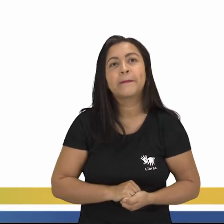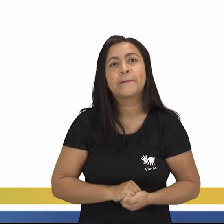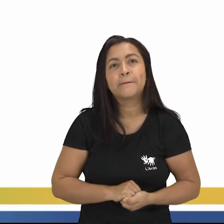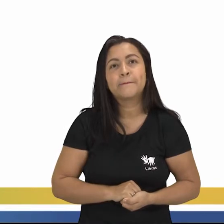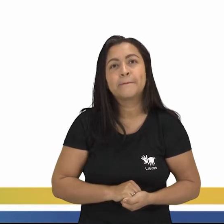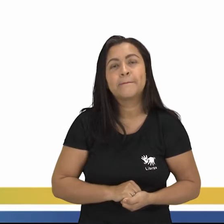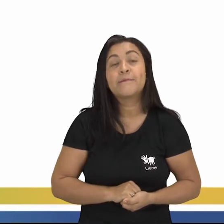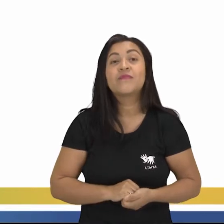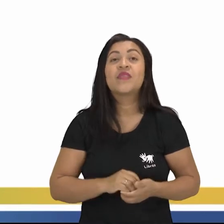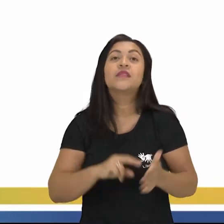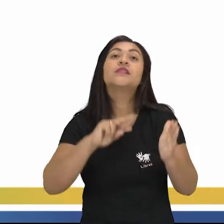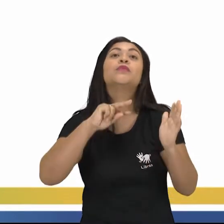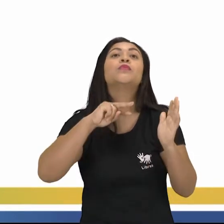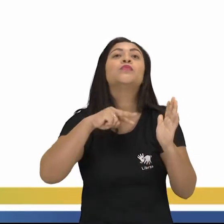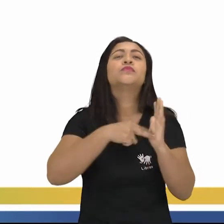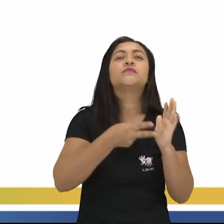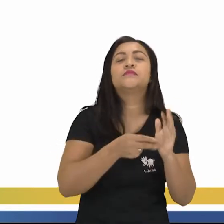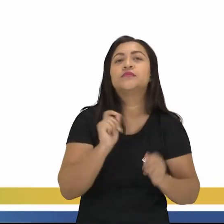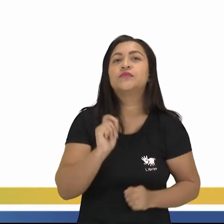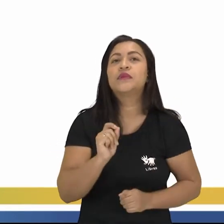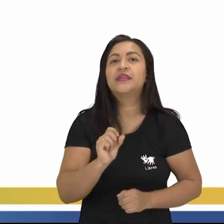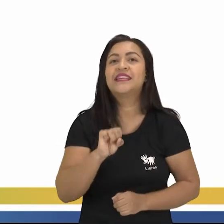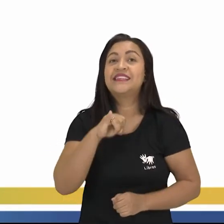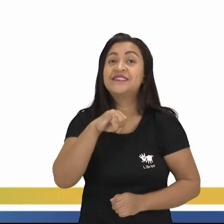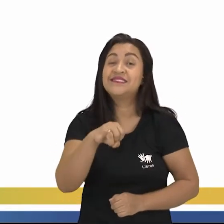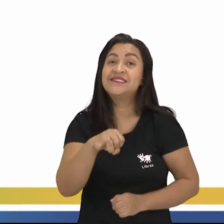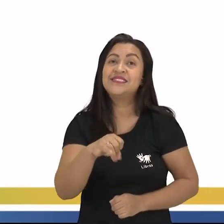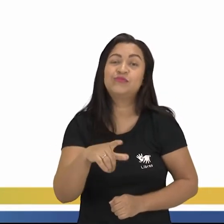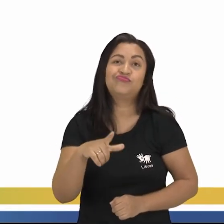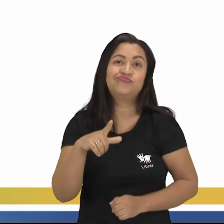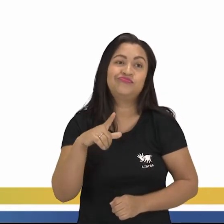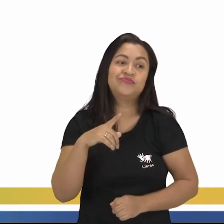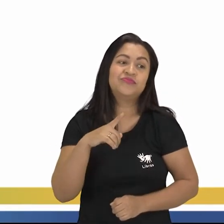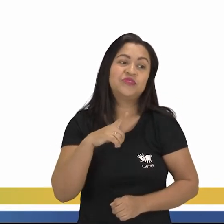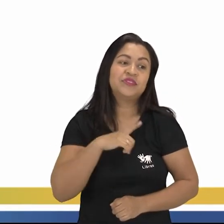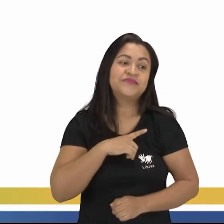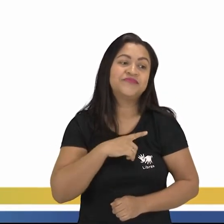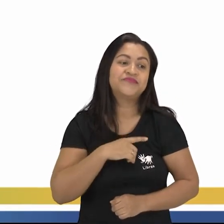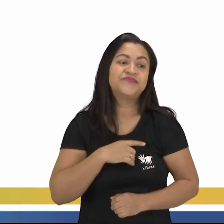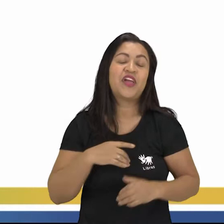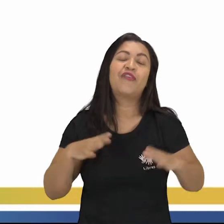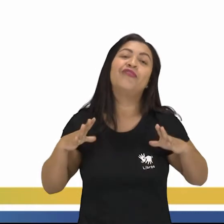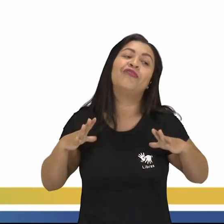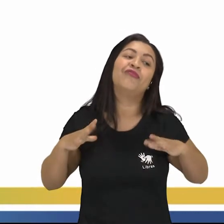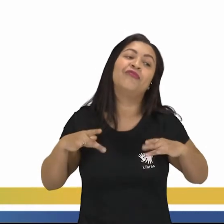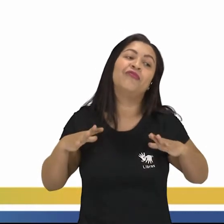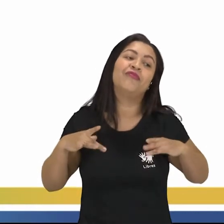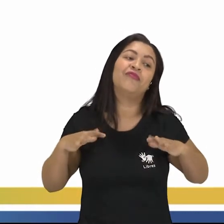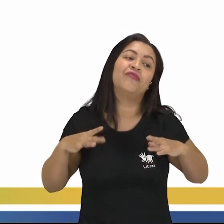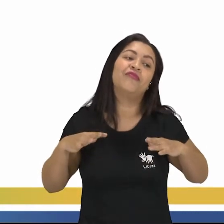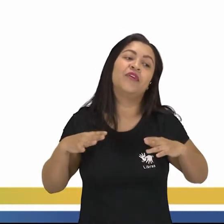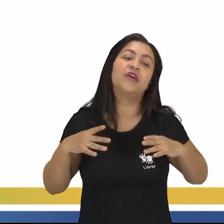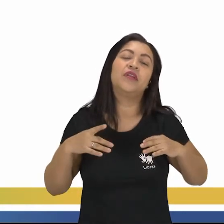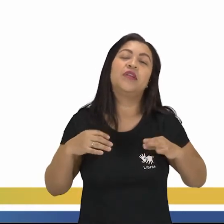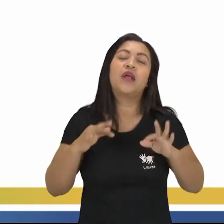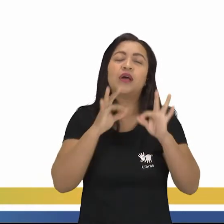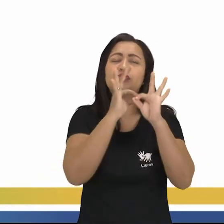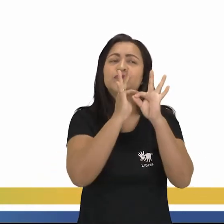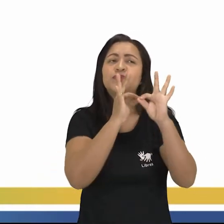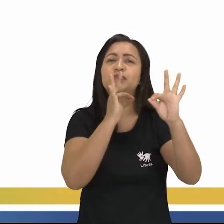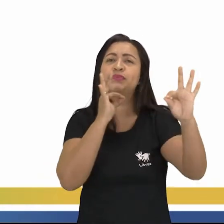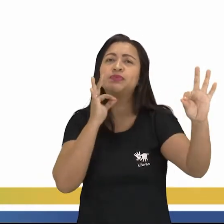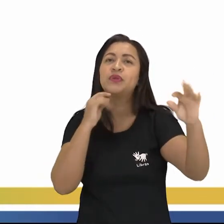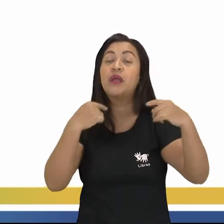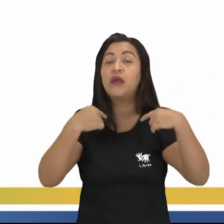travel more. Então, se eu tivesse feriados de verão mais longos, eu